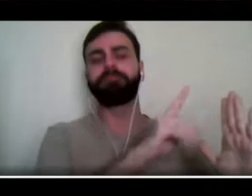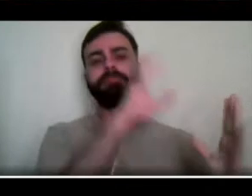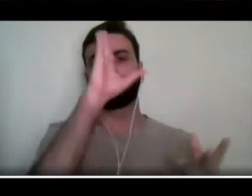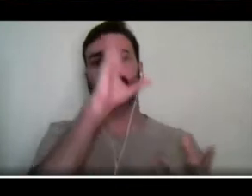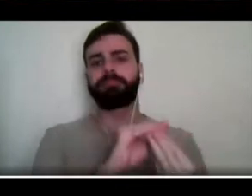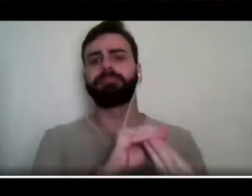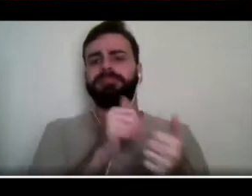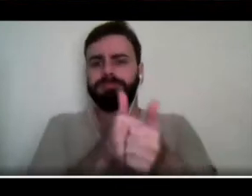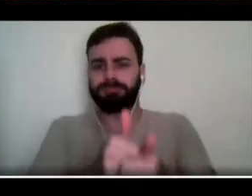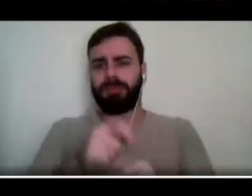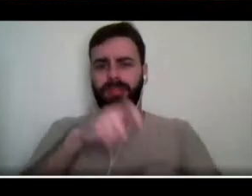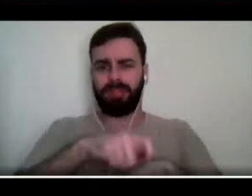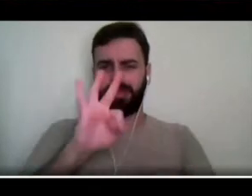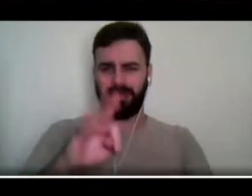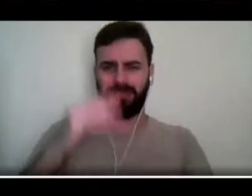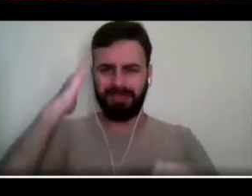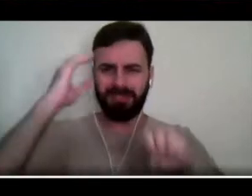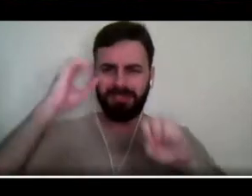só derivei.